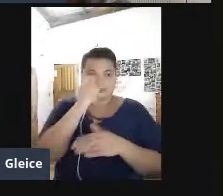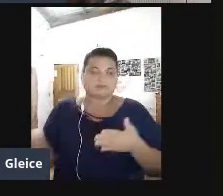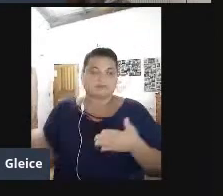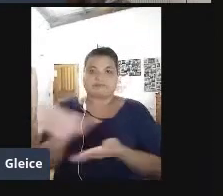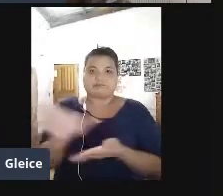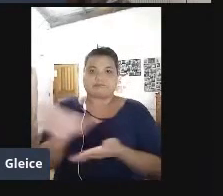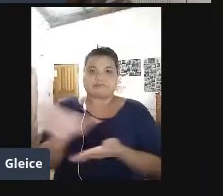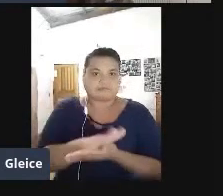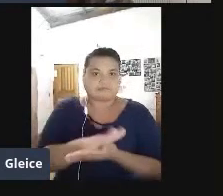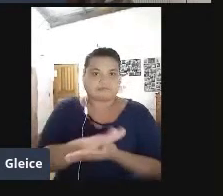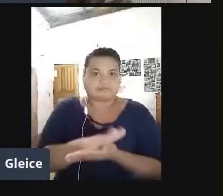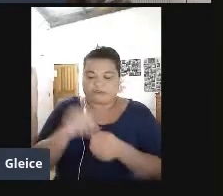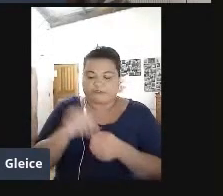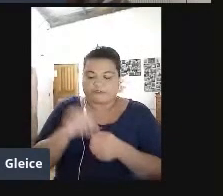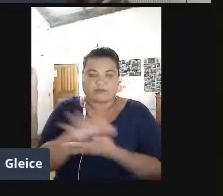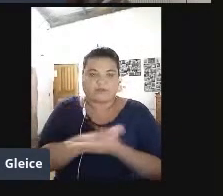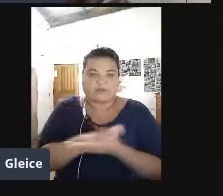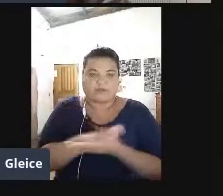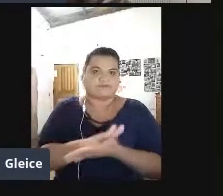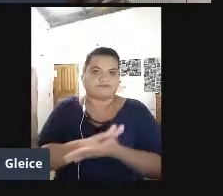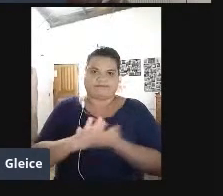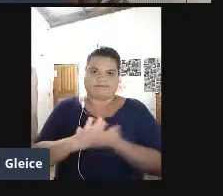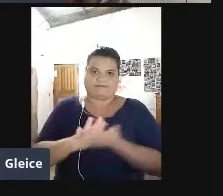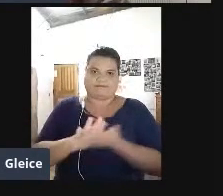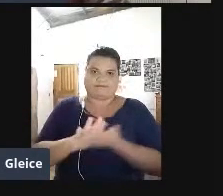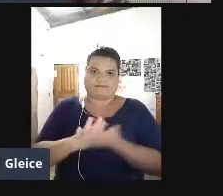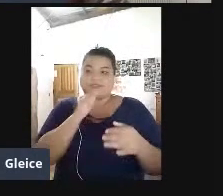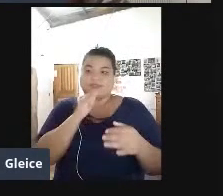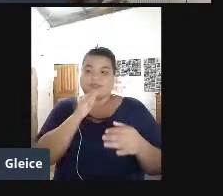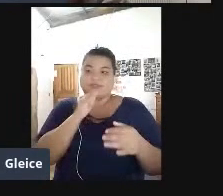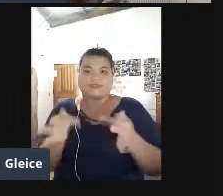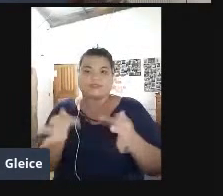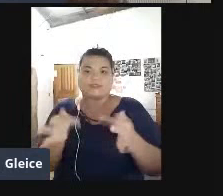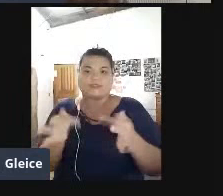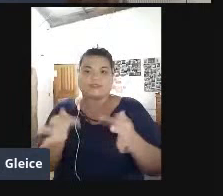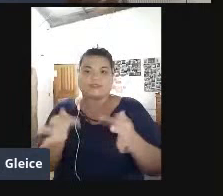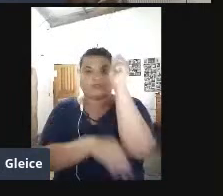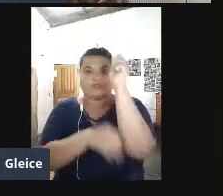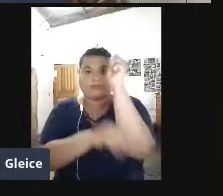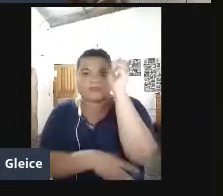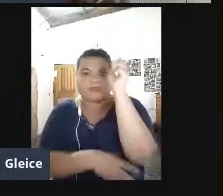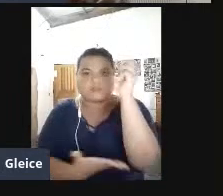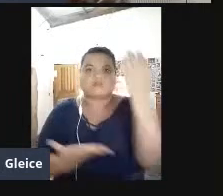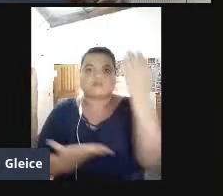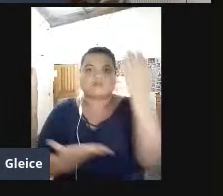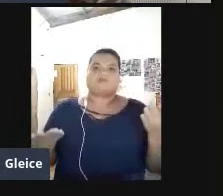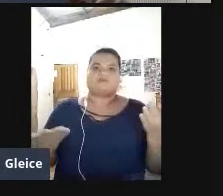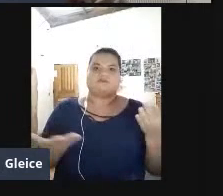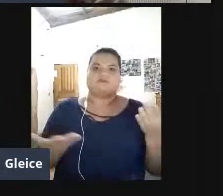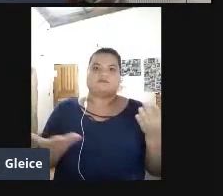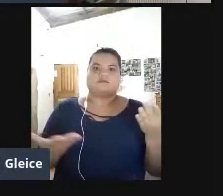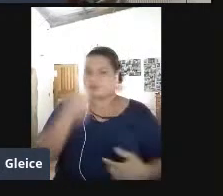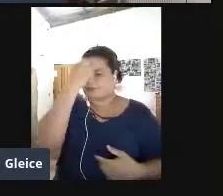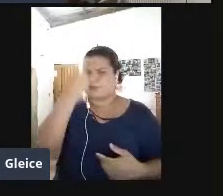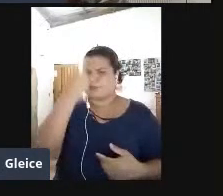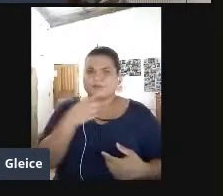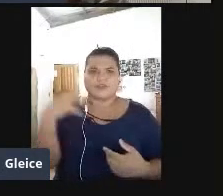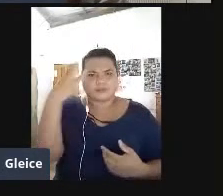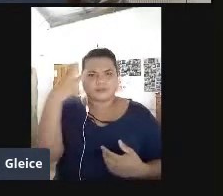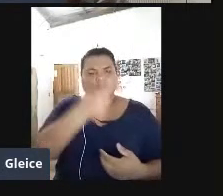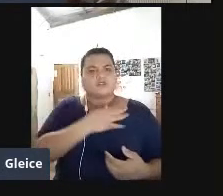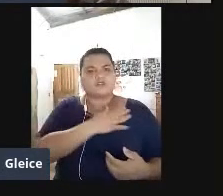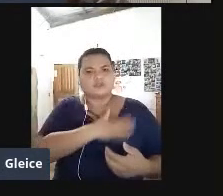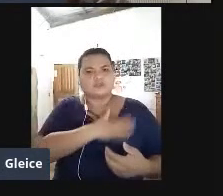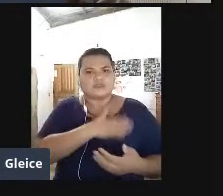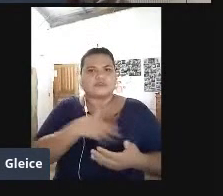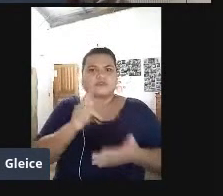oferta por motivos infinos, como diarreia, por exemplo. Então eu coloquei que essa, para mim, era uma das imagens mais bonitas do plantão, que nós lutávamos